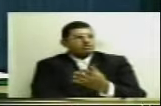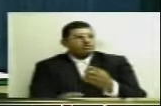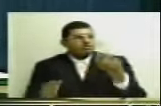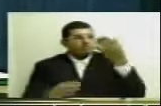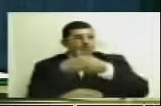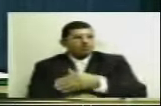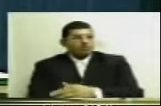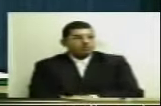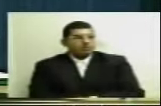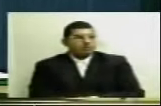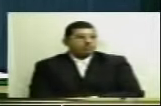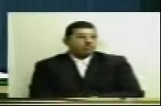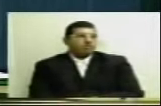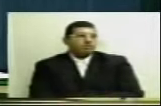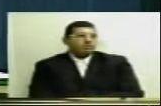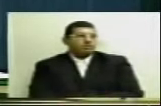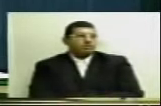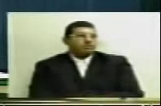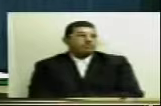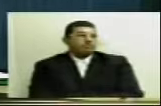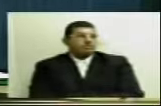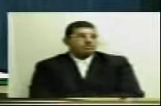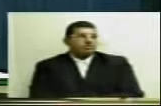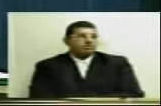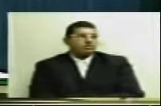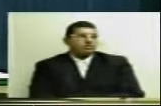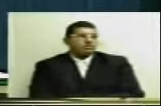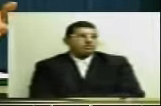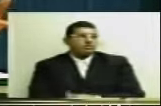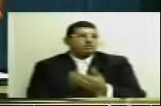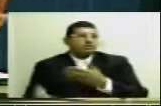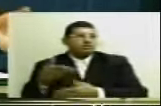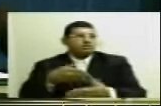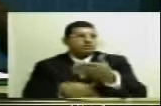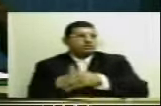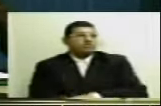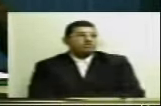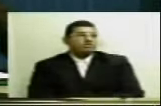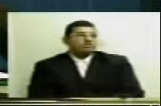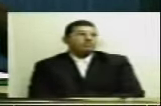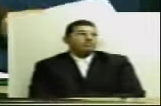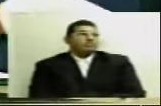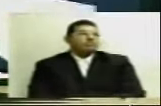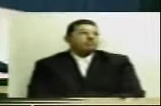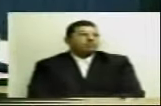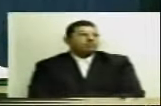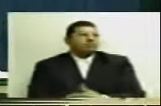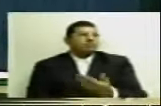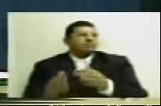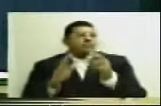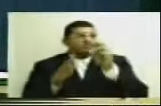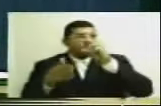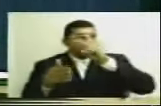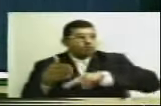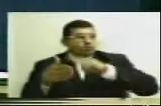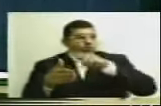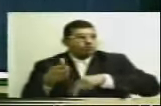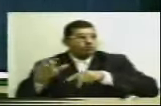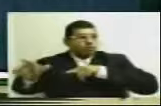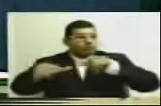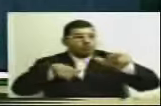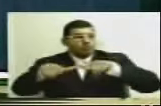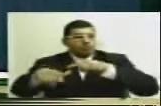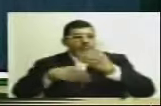direção ou assessoramento. E aí, a surpresa que eu tenho ao ler o nome dos